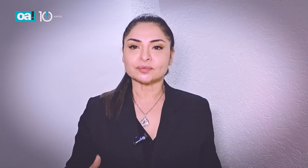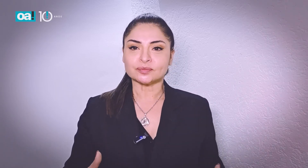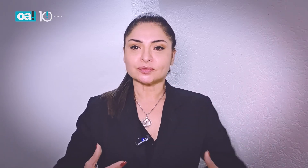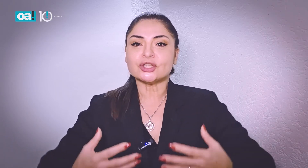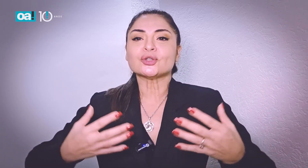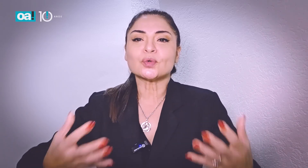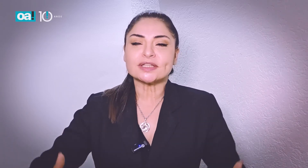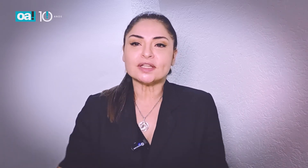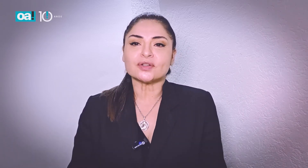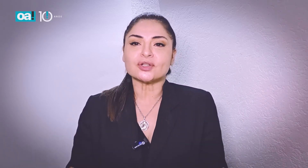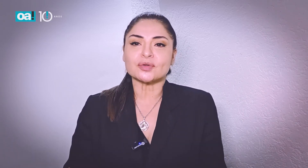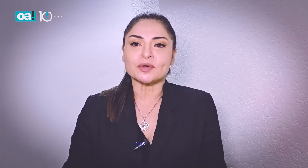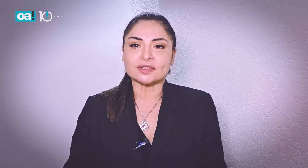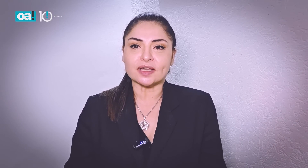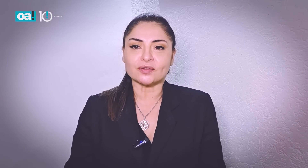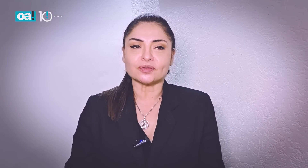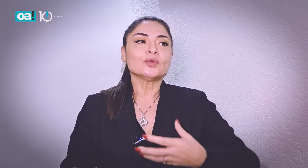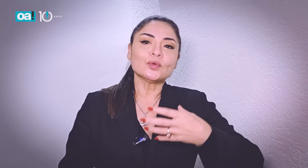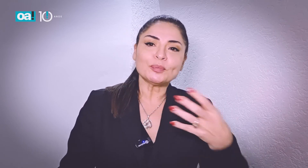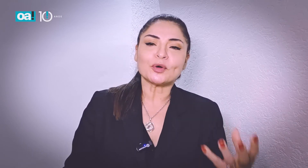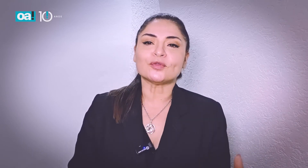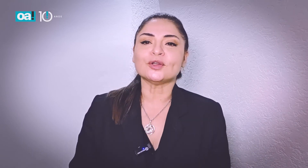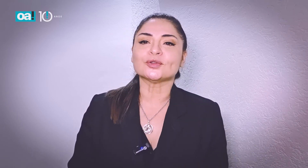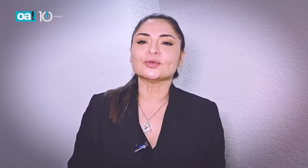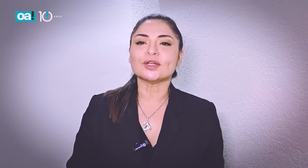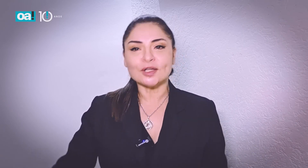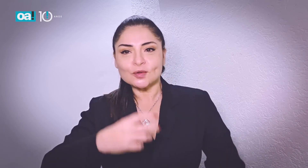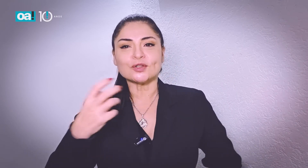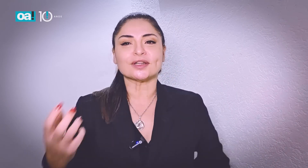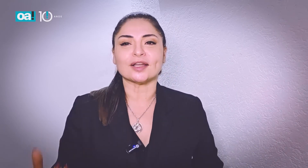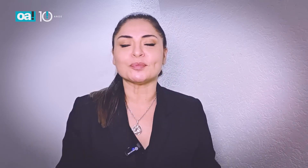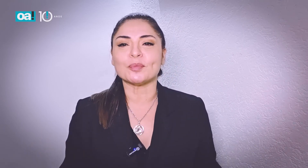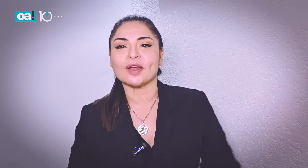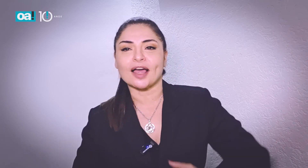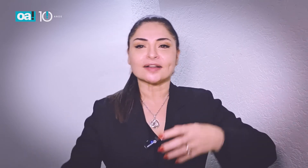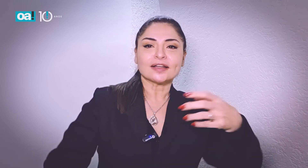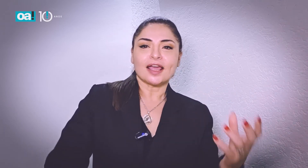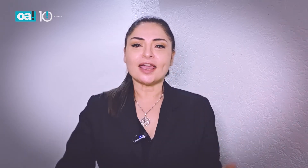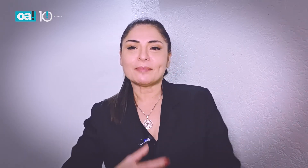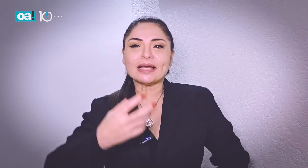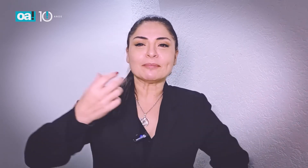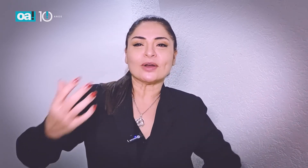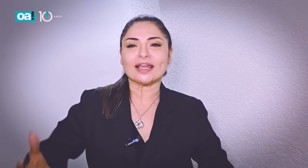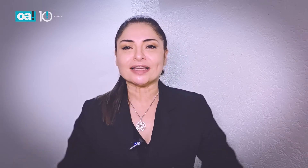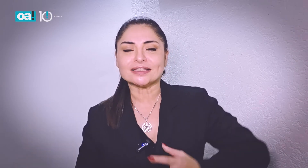desenvoltura discursiva de Dilma Rousseff no improviso e no ditado popular. É a malemolência,